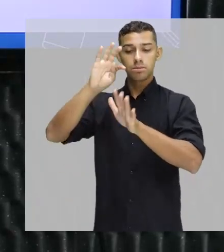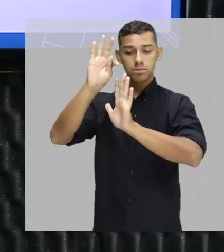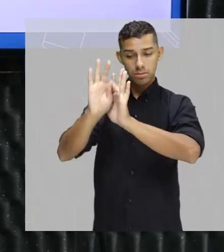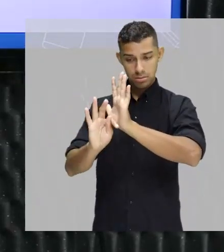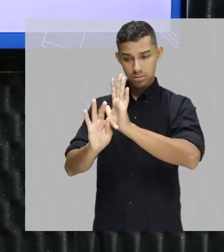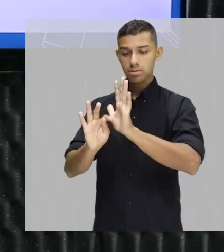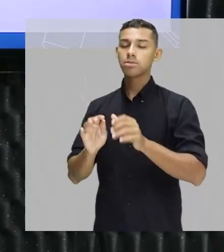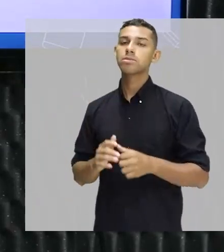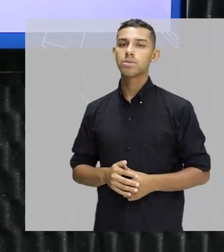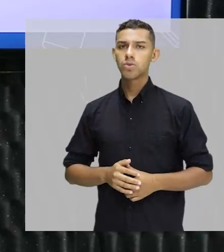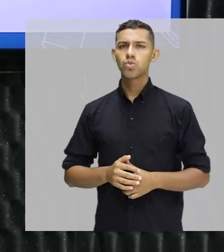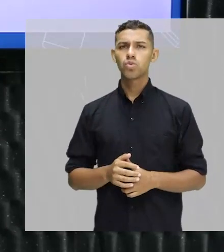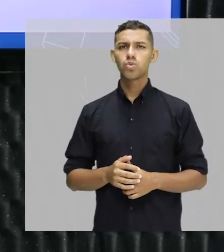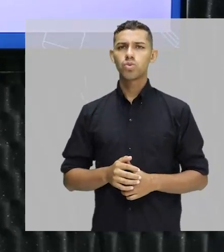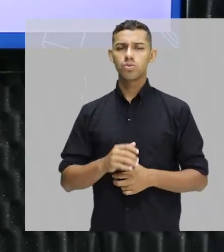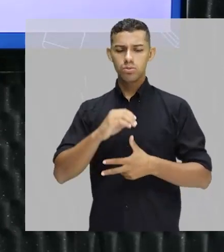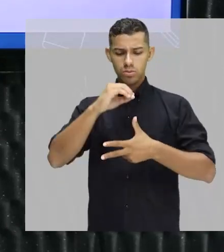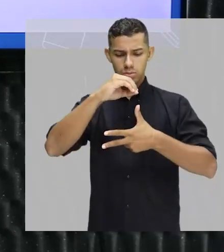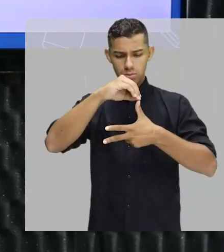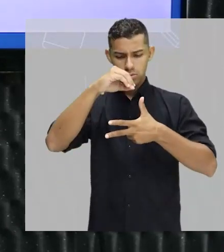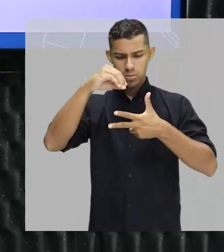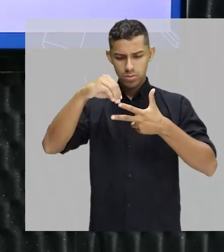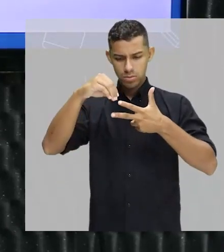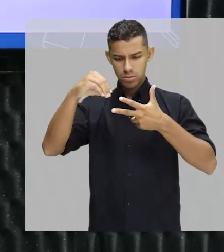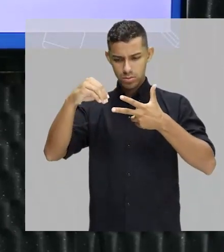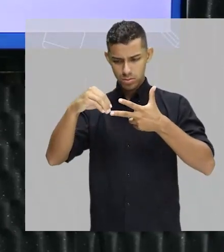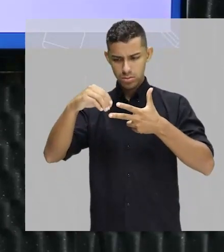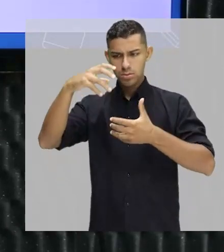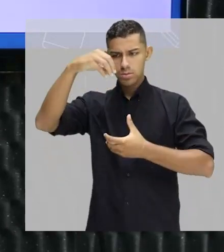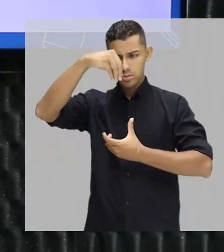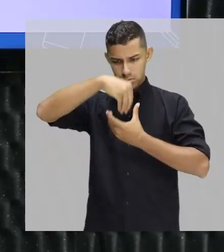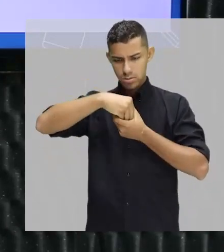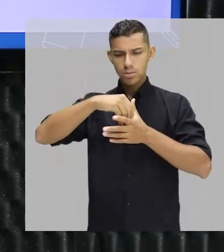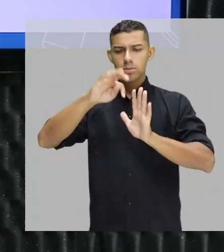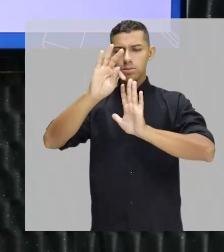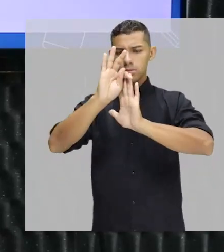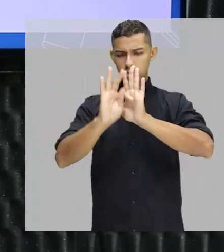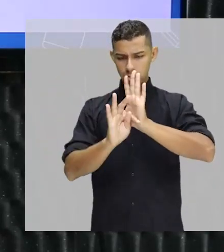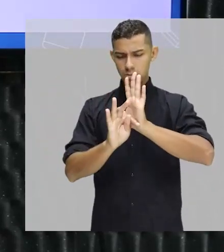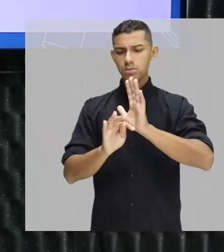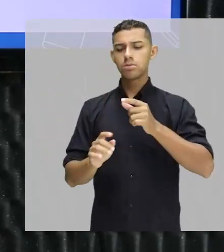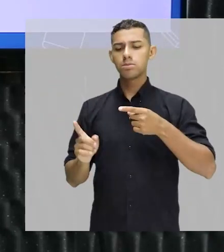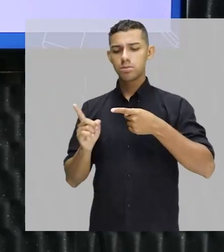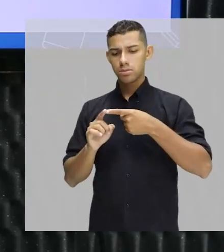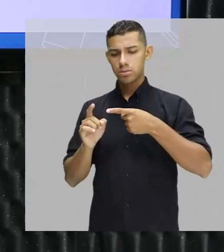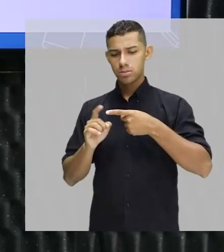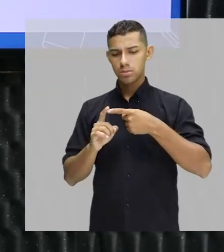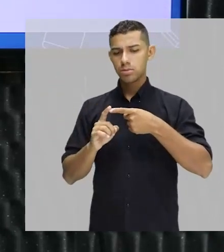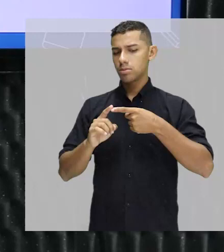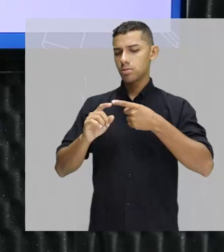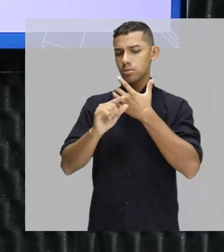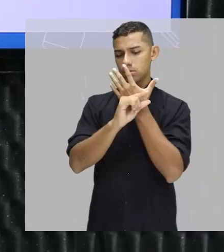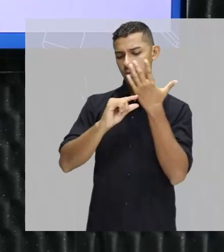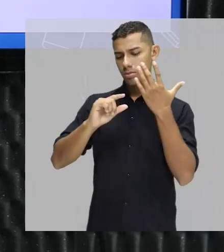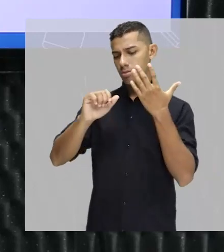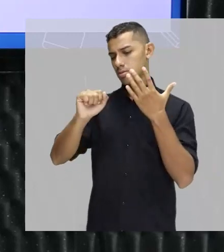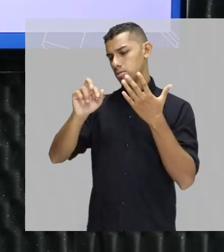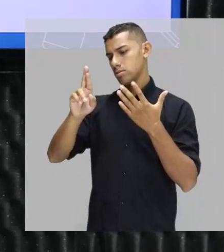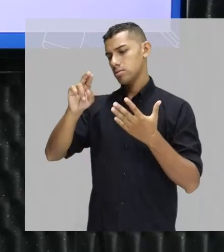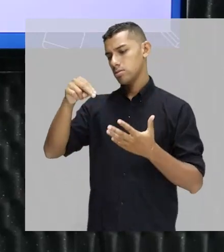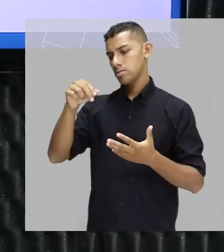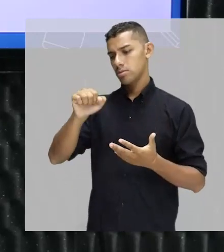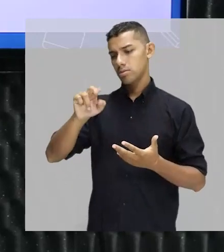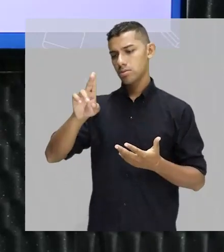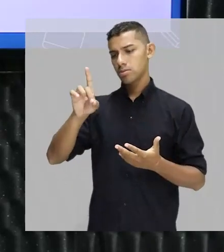bastante comum no Enem são as crônicas, né? Nós temos cronistas maravilhosos, né? Arnaldo Jabor, inúmeros cronistas